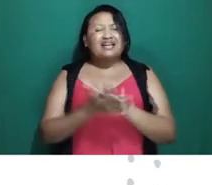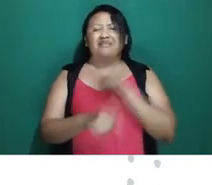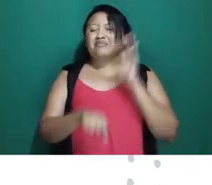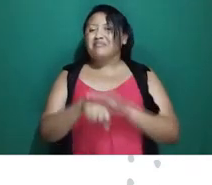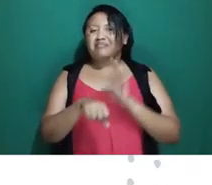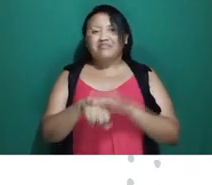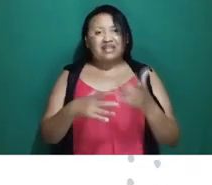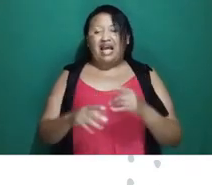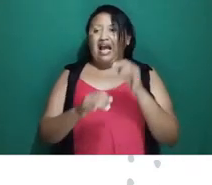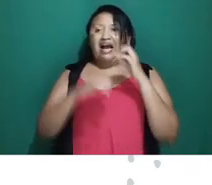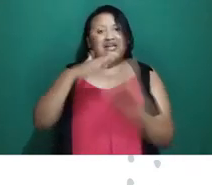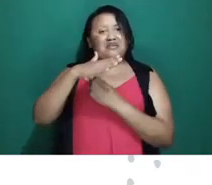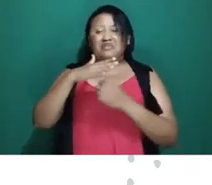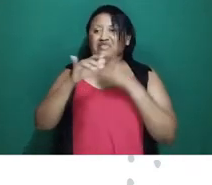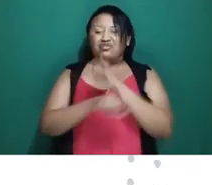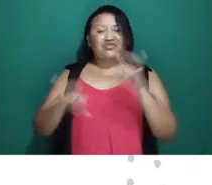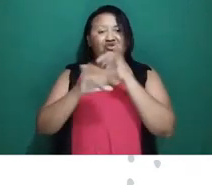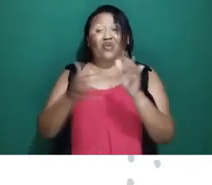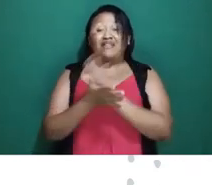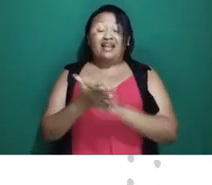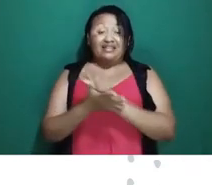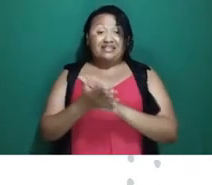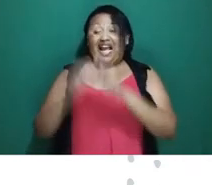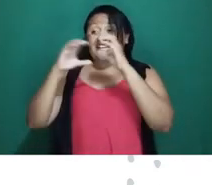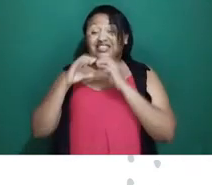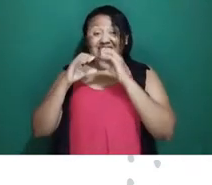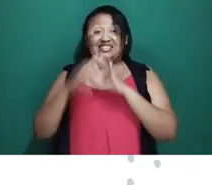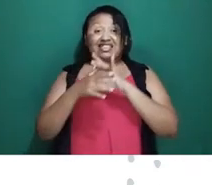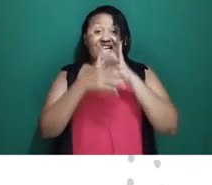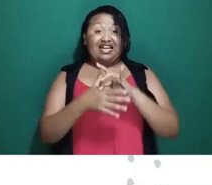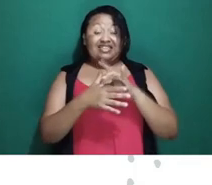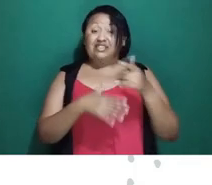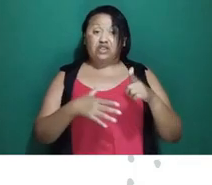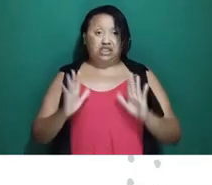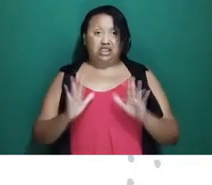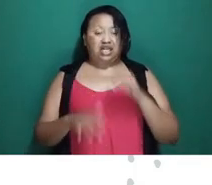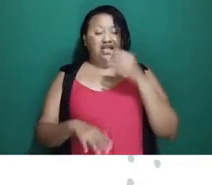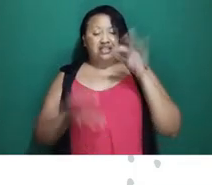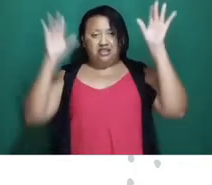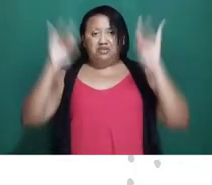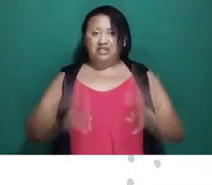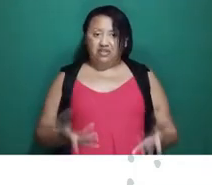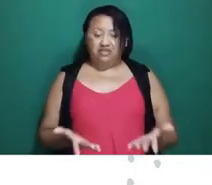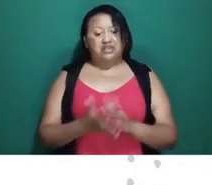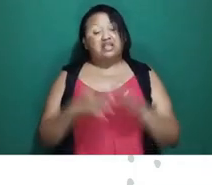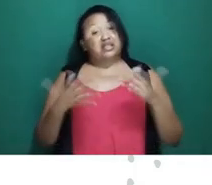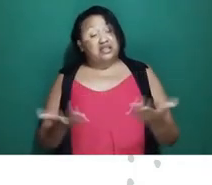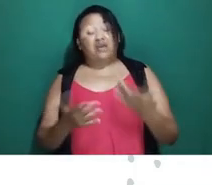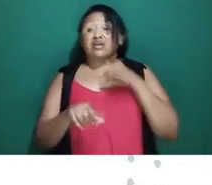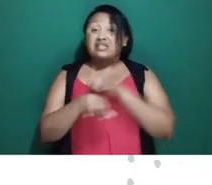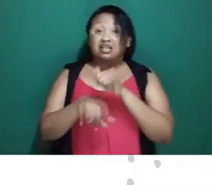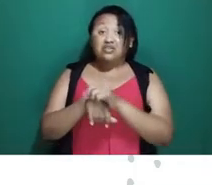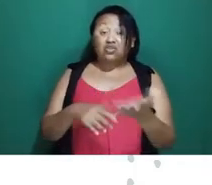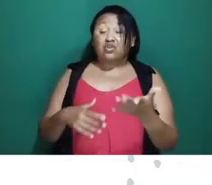divulgado que o sanduíche era a base de picanha a exemplo da parte verbal do texto 1 o nome dado sanduíche gerou engano